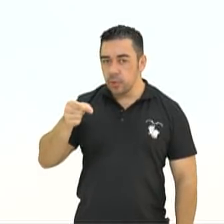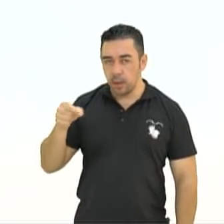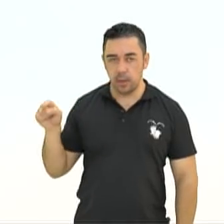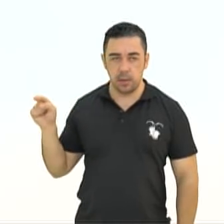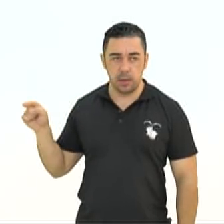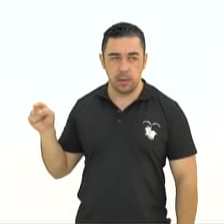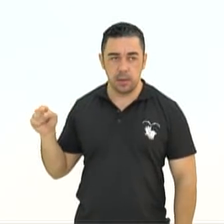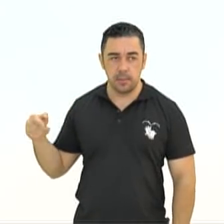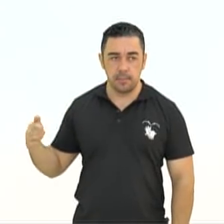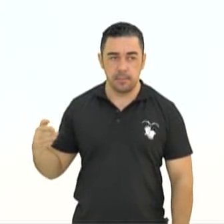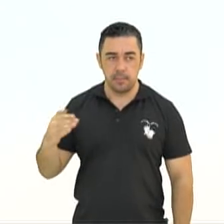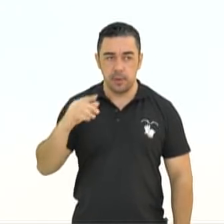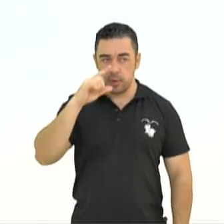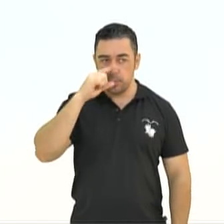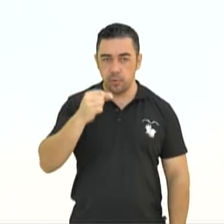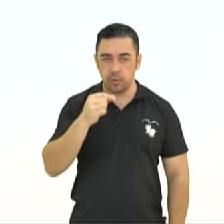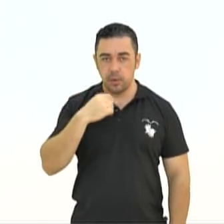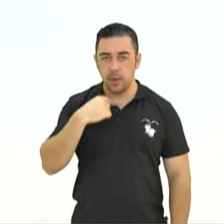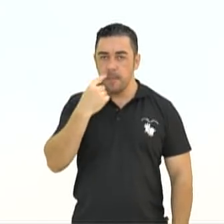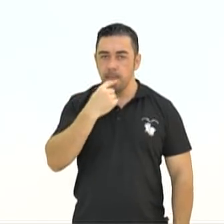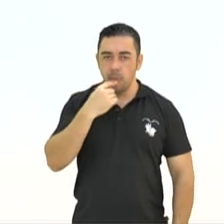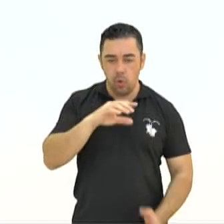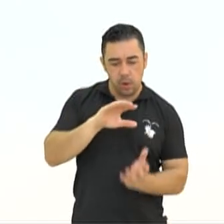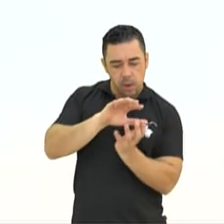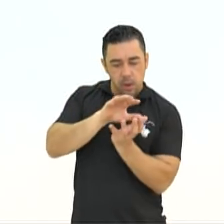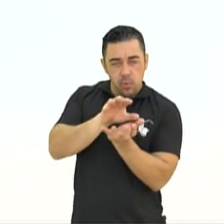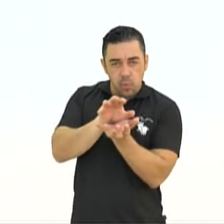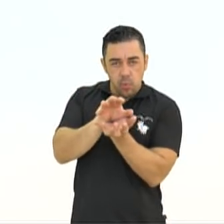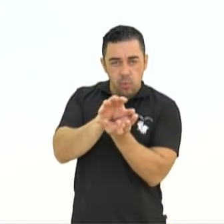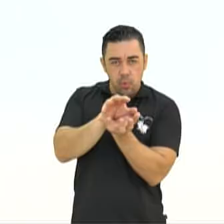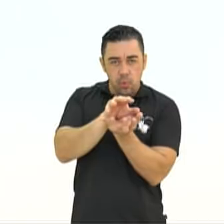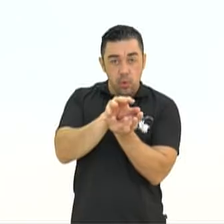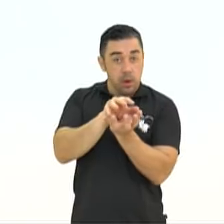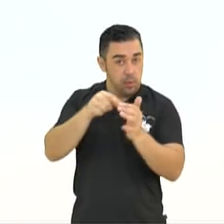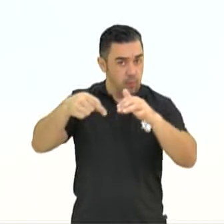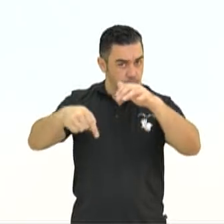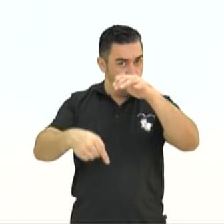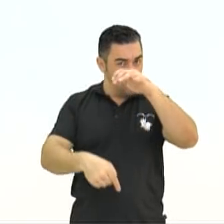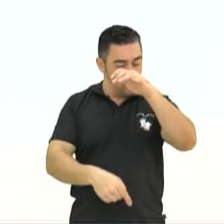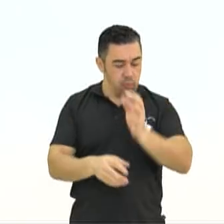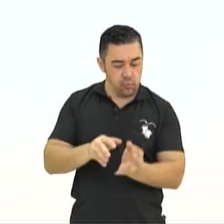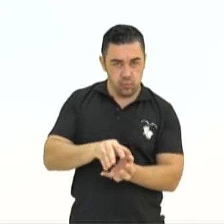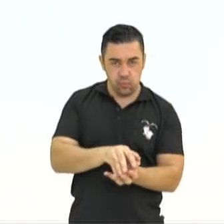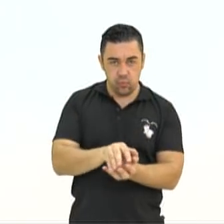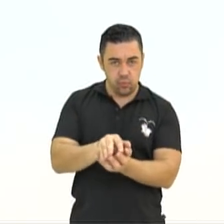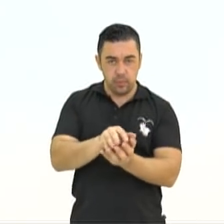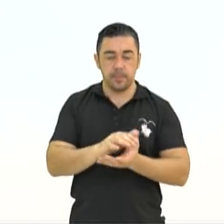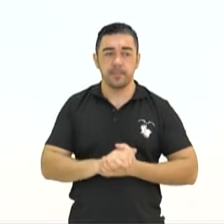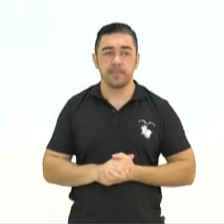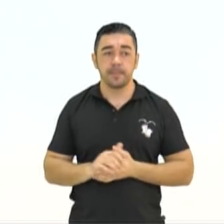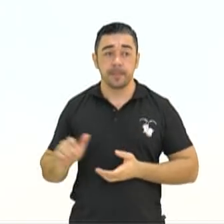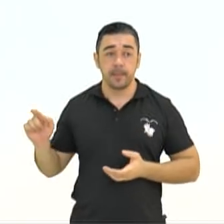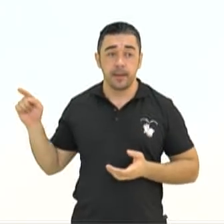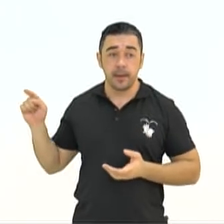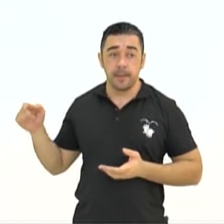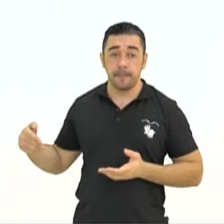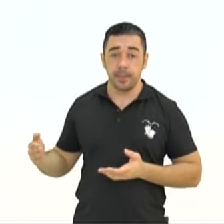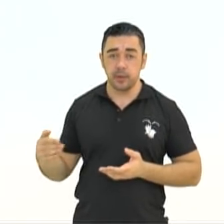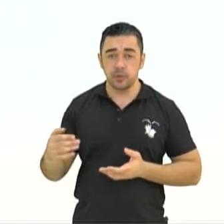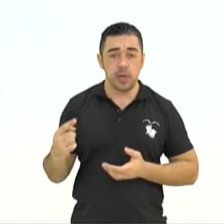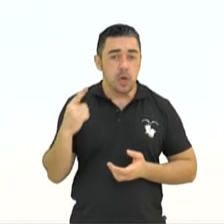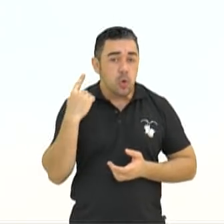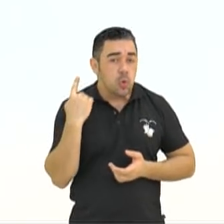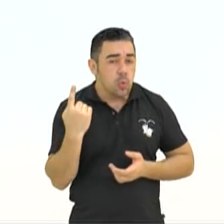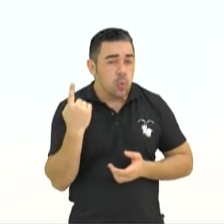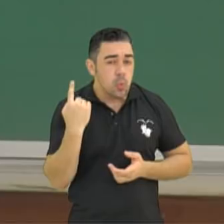peixe-bruxa, olha só, ele tem uma boca circular, né? É um peixe que fica bem no fundo, é muito difícil de encontrar ele. O peixe-bruxa, ele é o